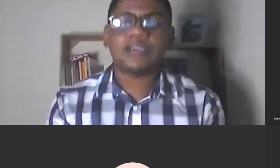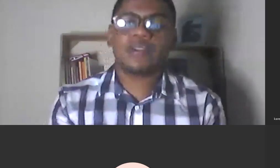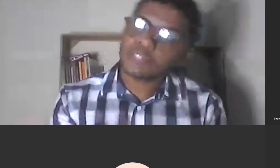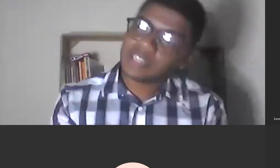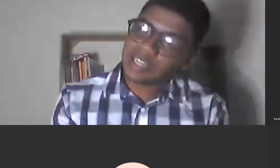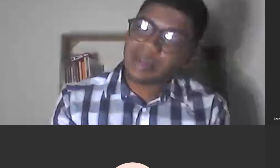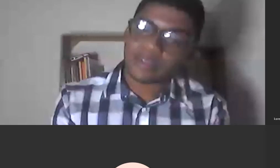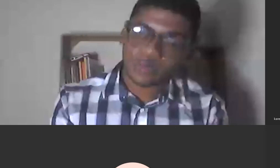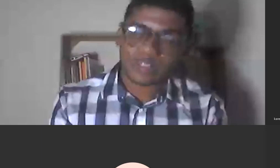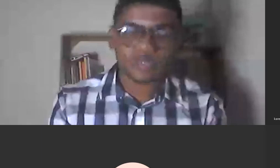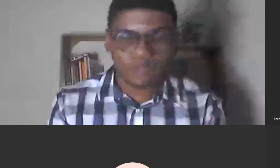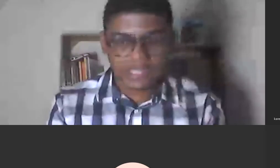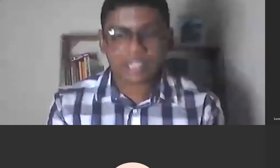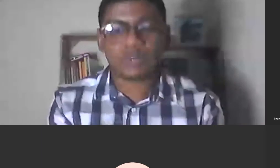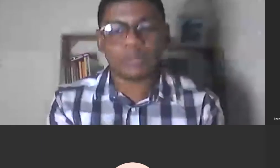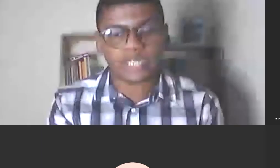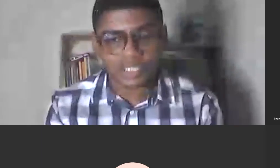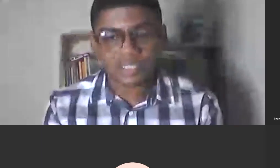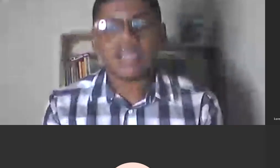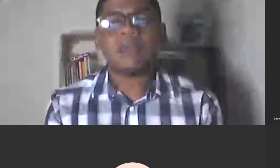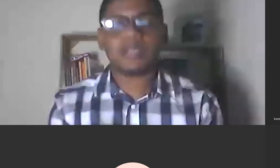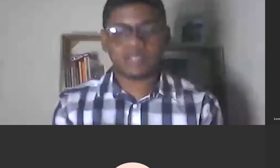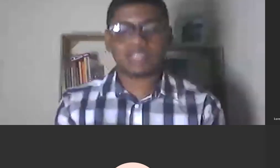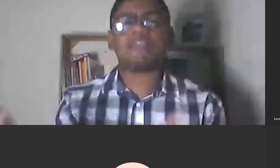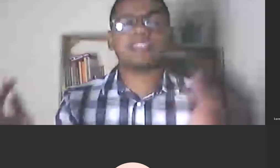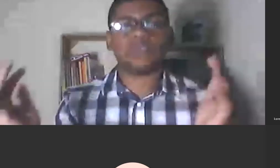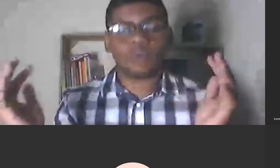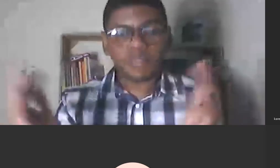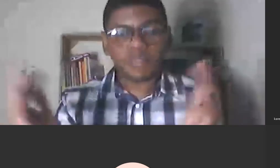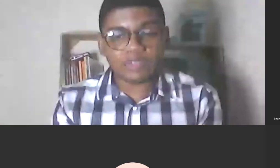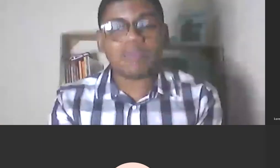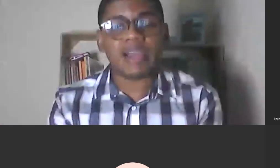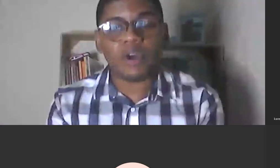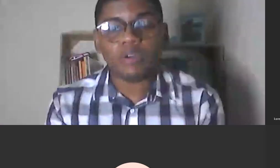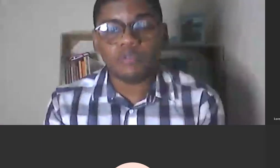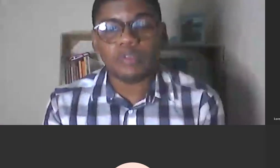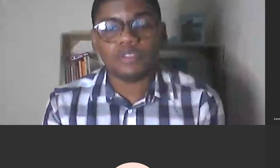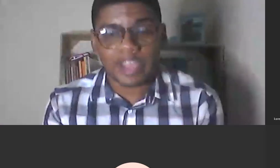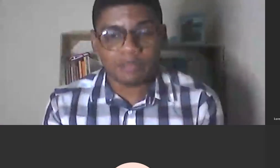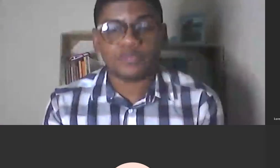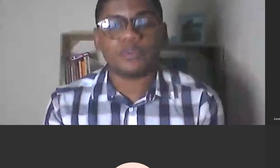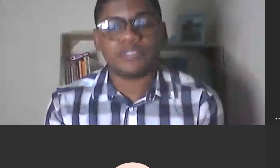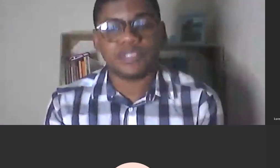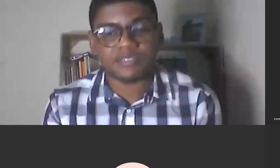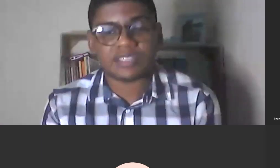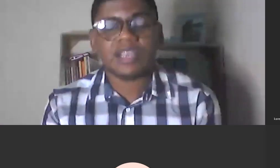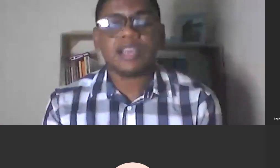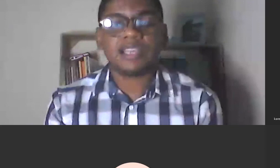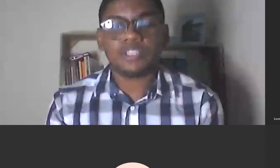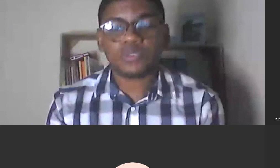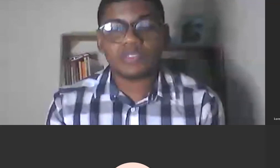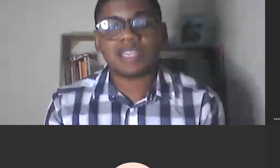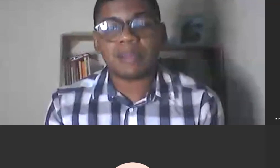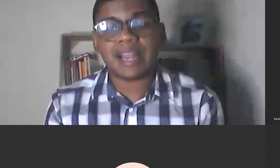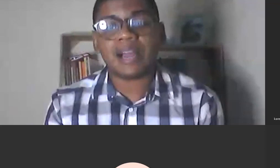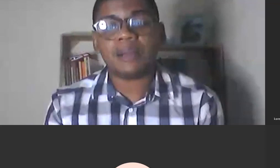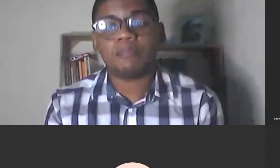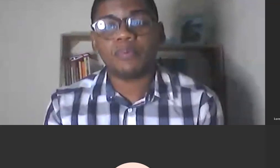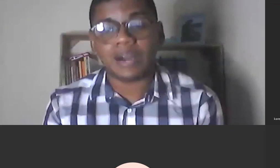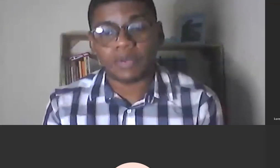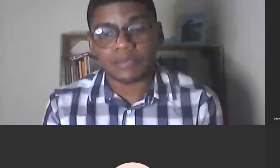portuguesa. Eu não vou conseguir trabalhar todos eles com vocês, como eu já disse, mas vou tentar fazer o compilado do maior número de verbos possíveis que a gente